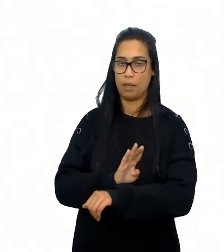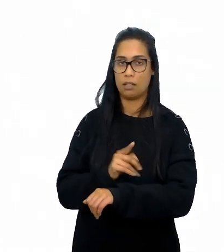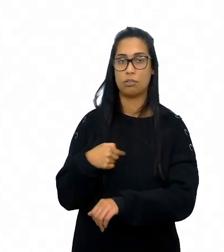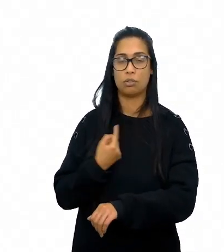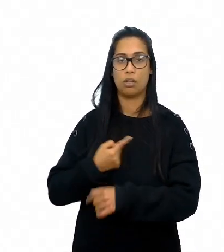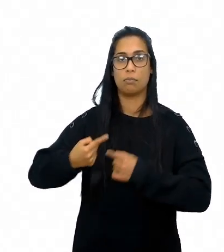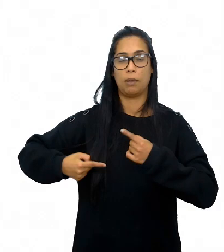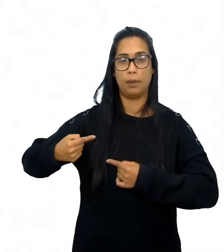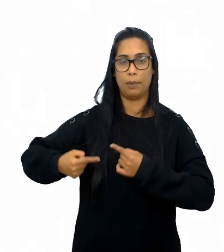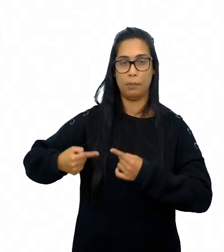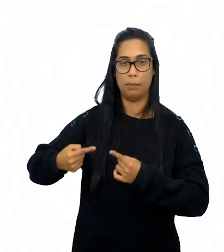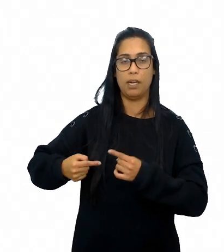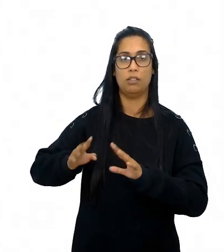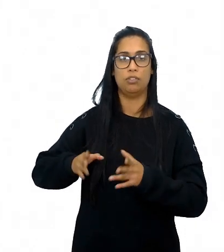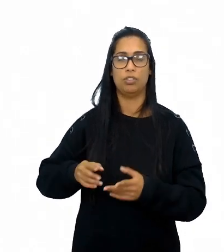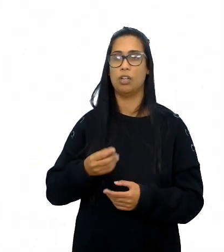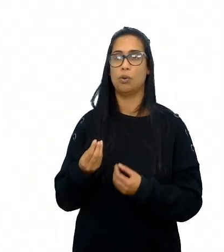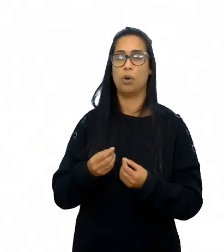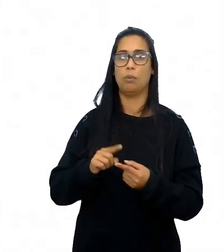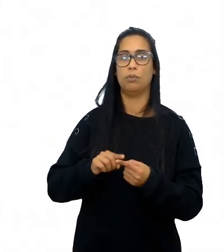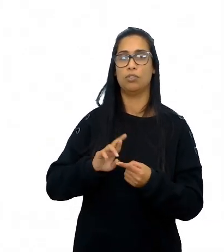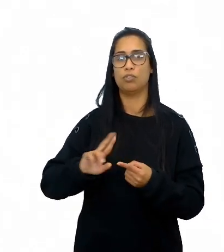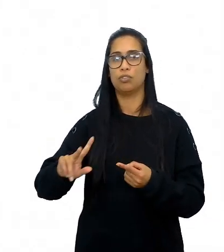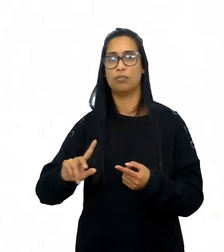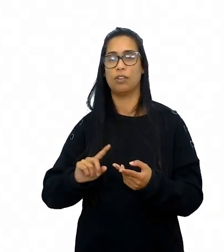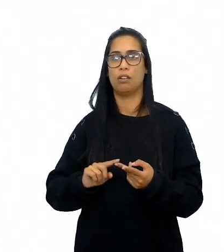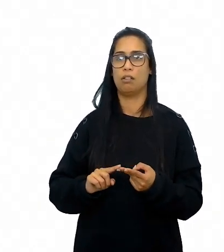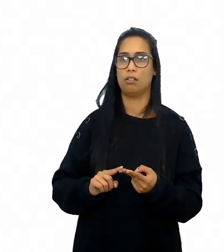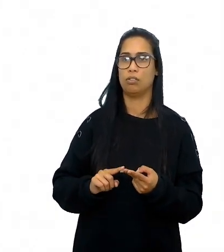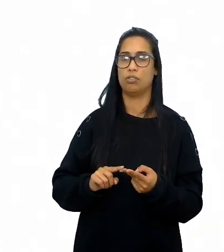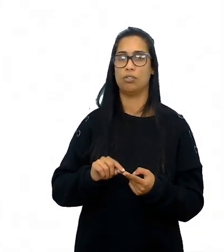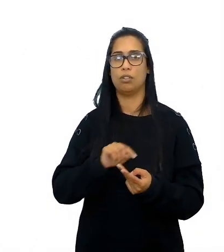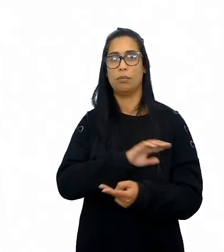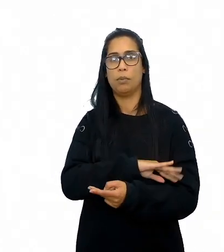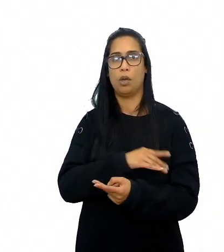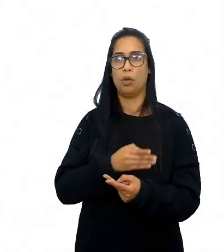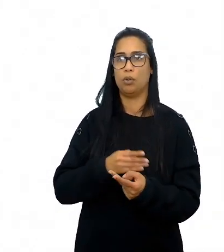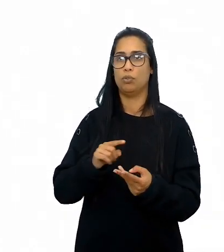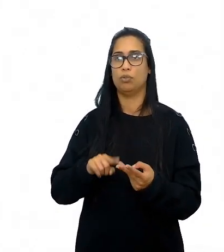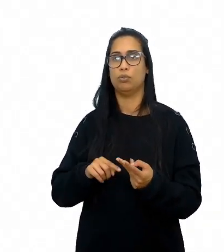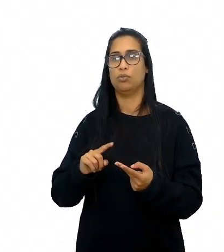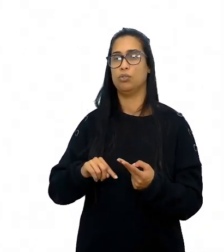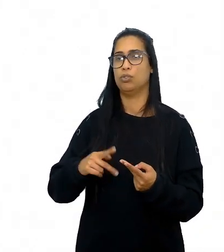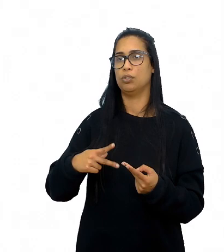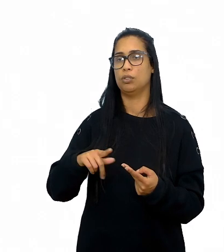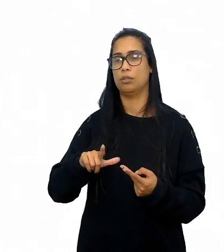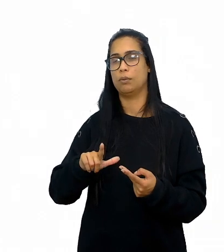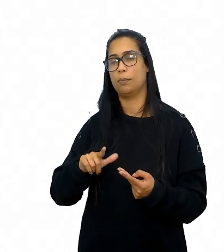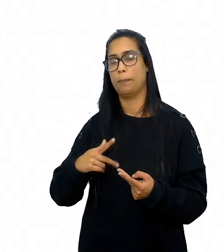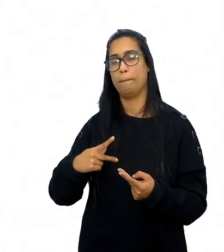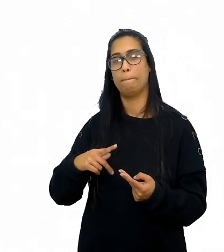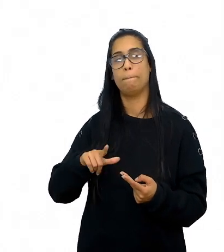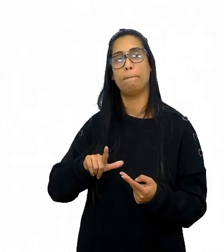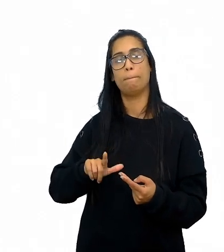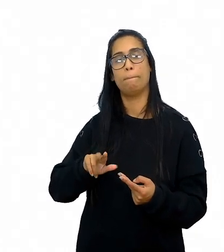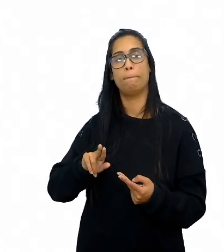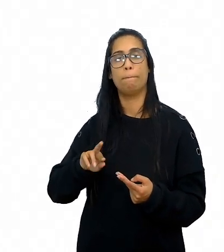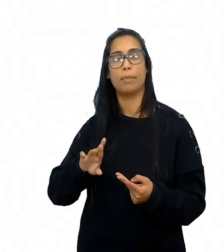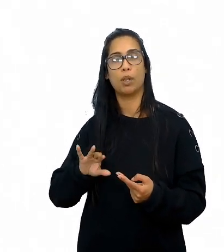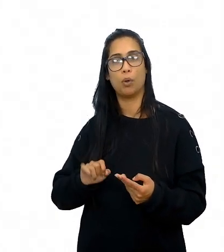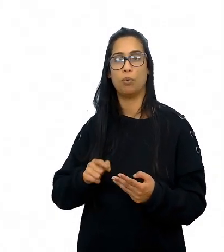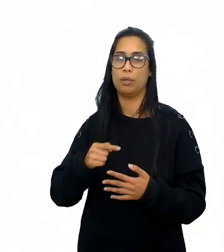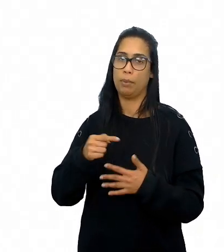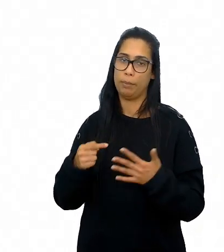gente discutiu as diferenças entre multi, pluri, interdisciplinaridade. Então, é legal também, se vocês tiverem